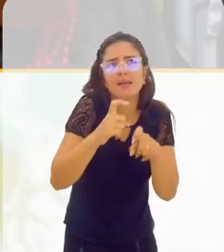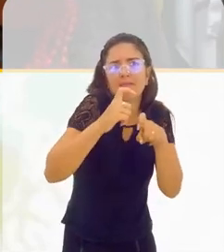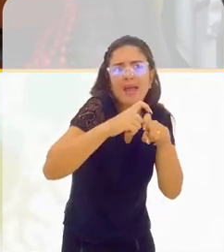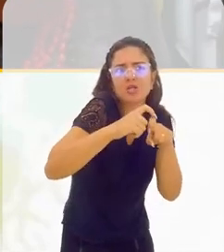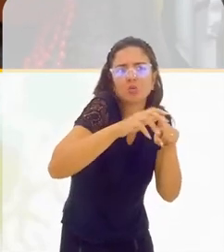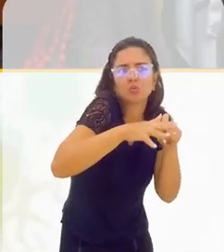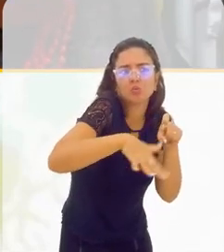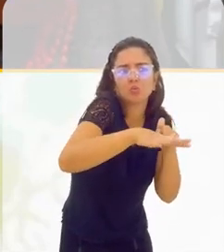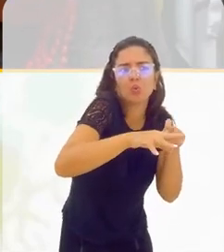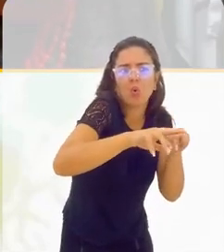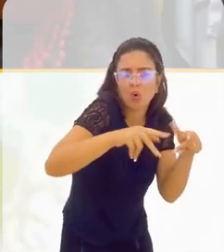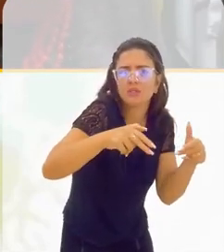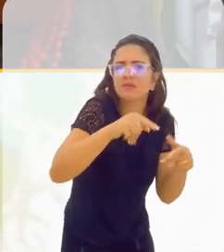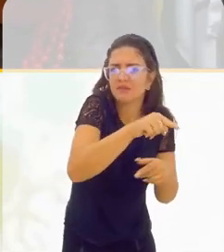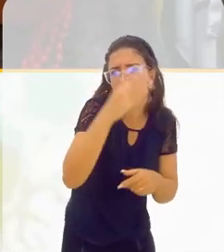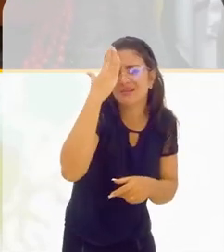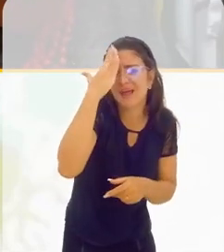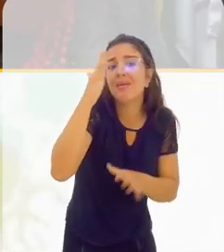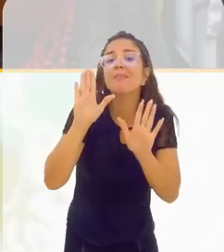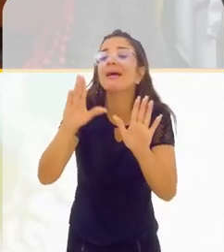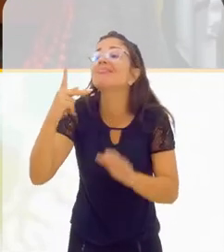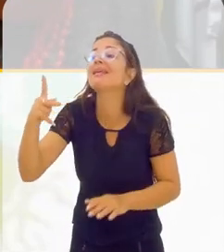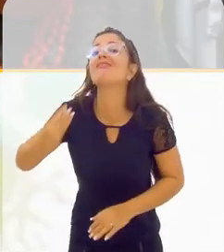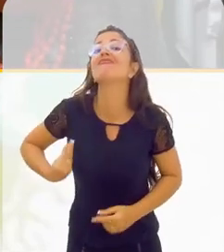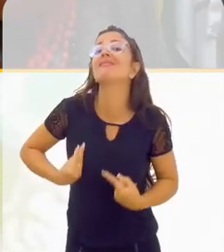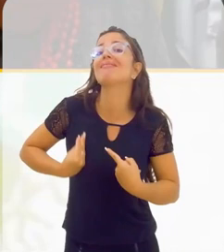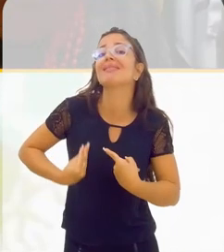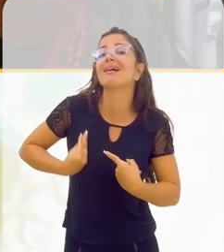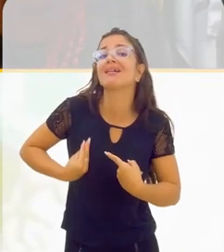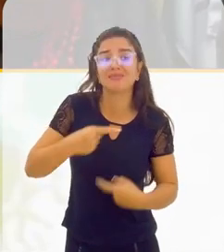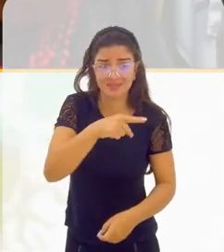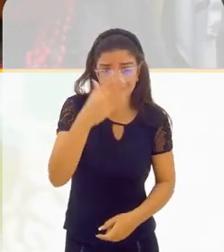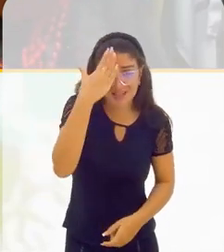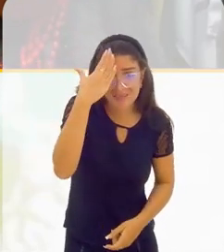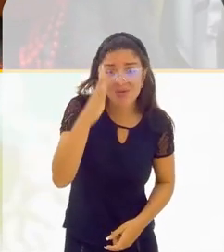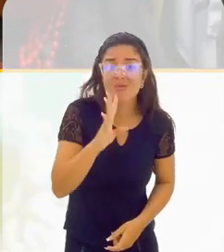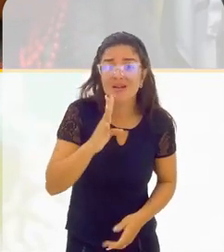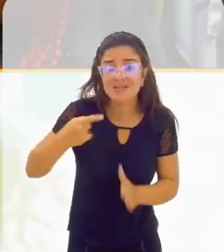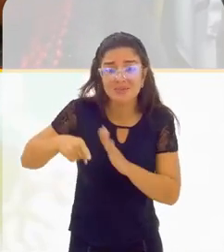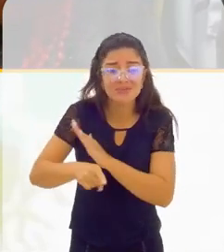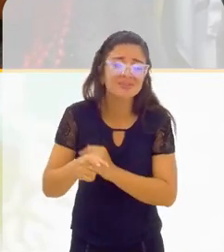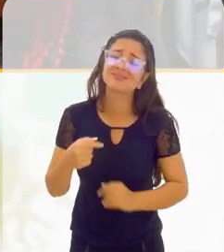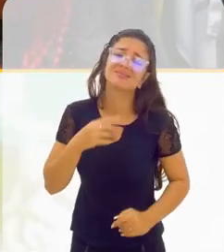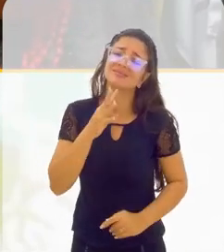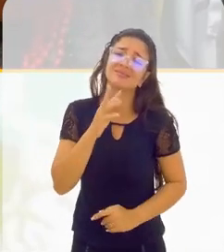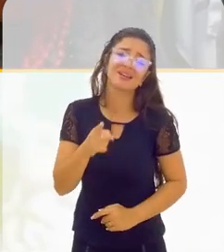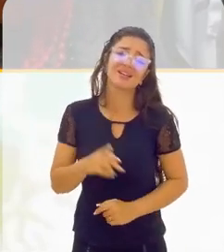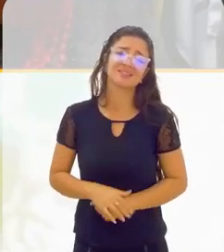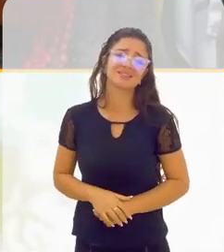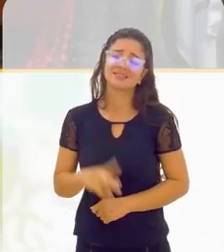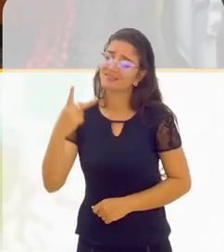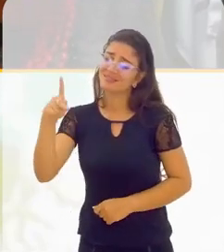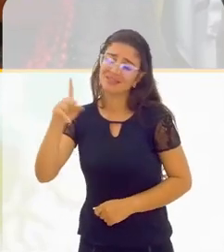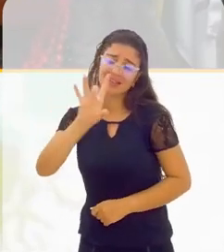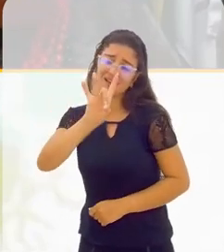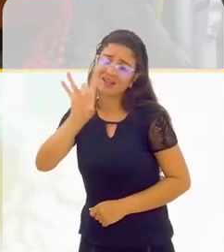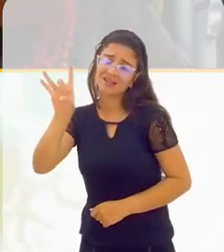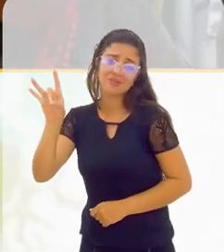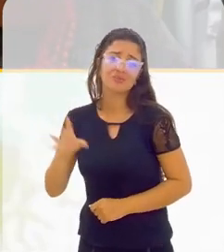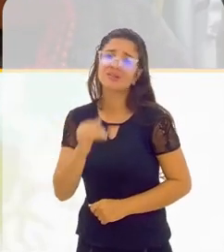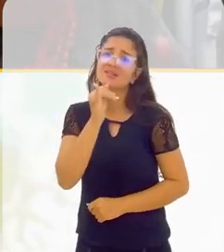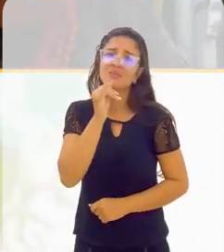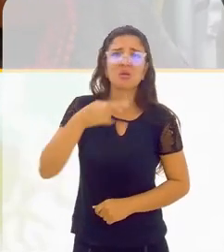a vida dele ele sabe não é você o que ele quer da vida dele né respeite a vida dele